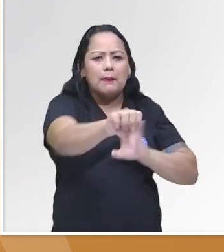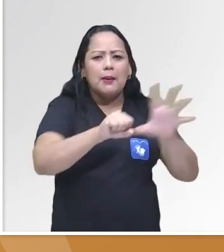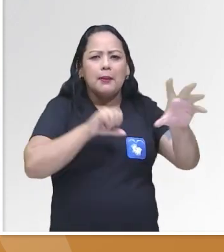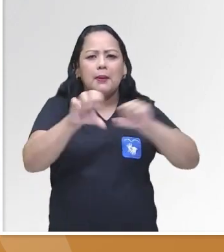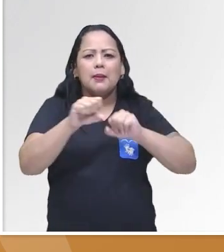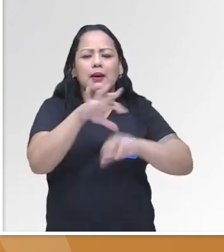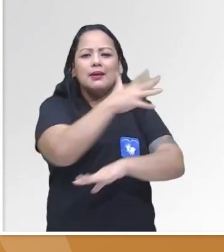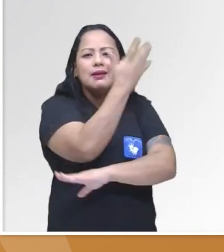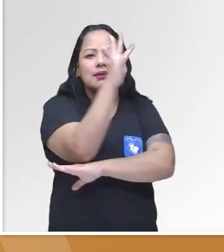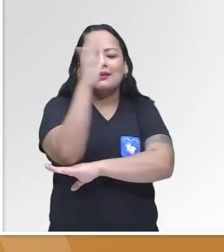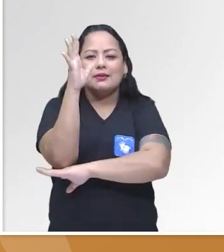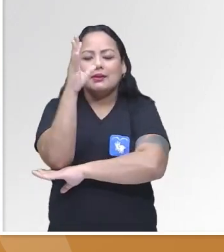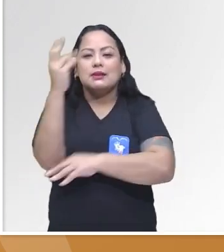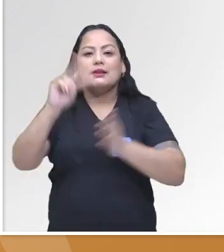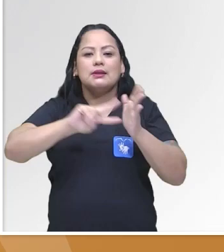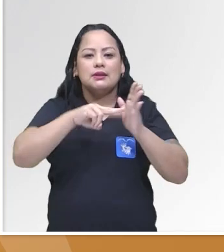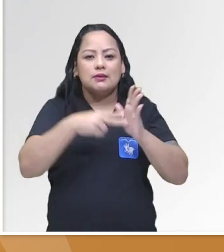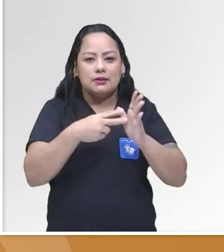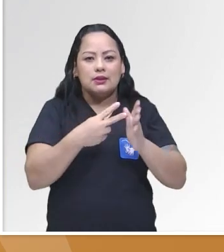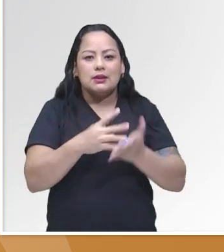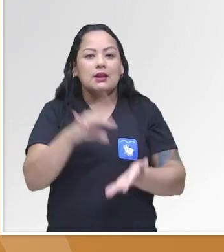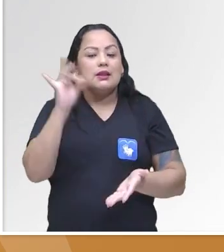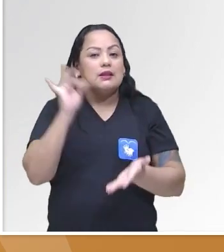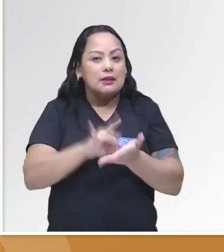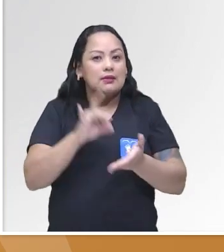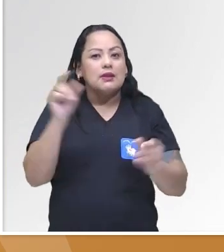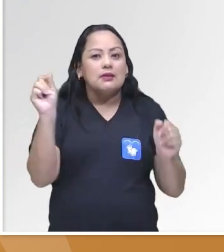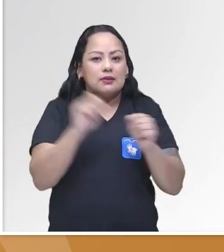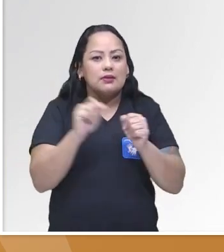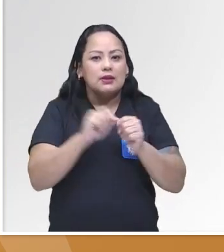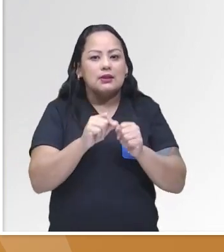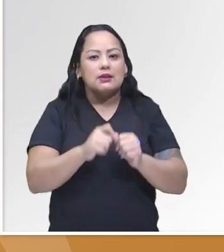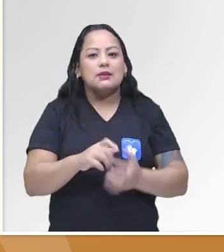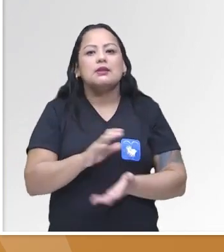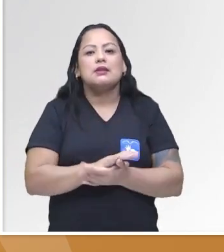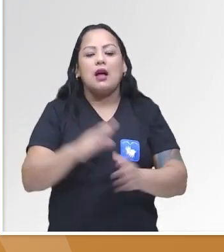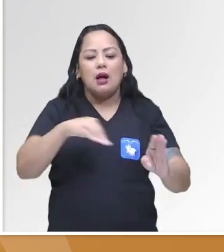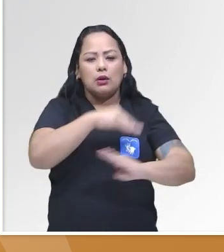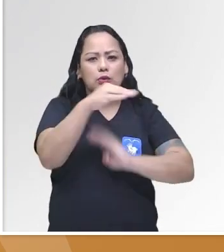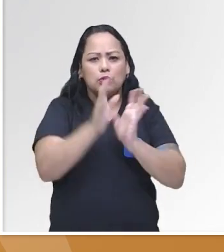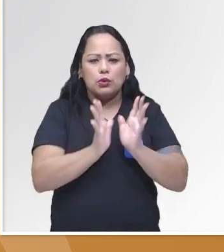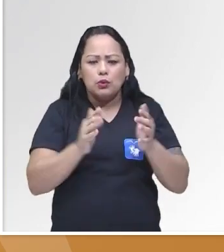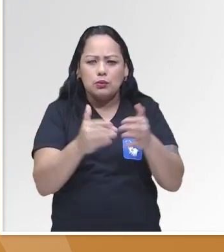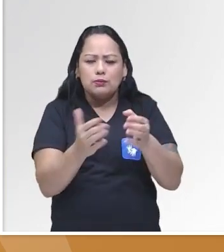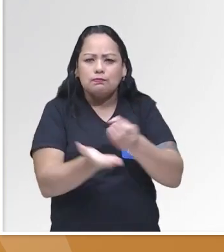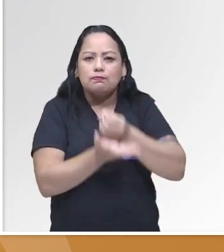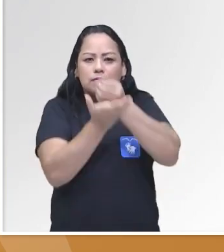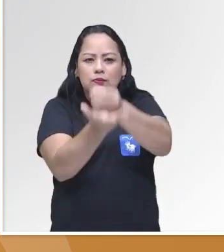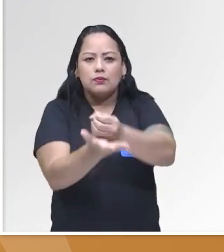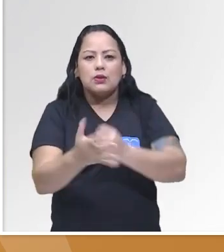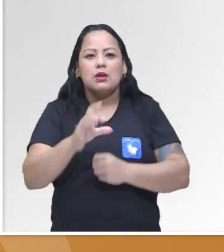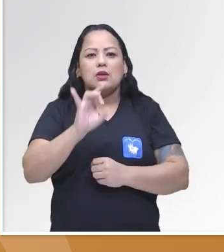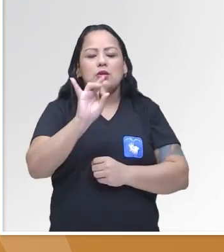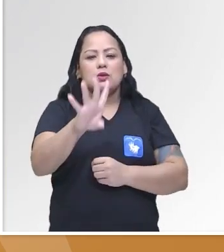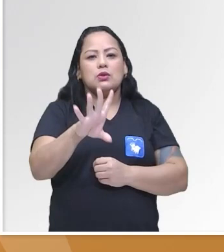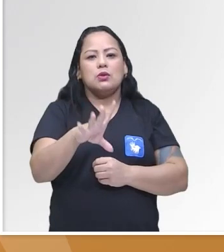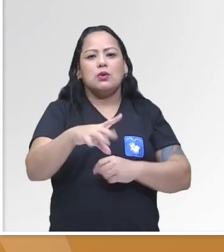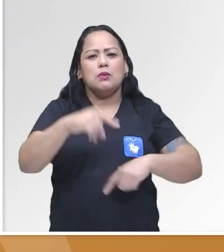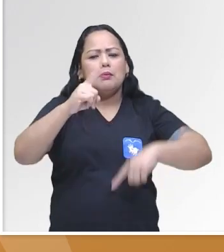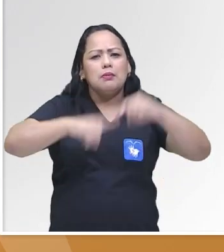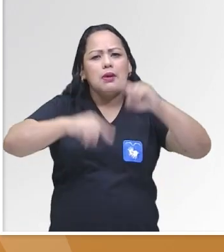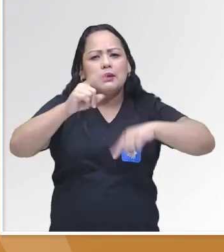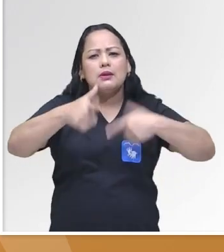natureza, teoricamente, aliás, na prática, tem que servir a toda a comunidade. Apenas os instrumentos de